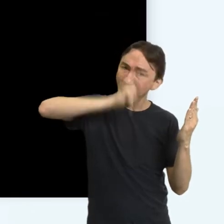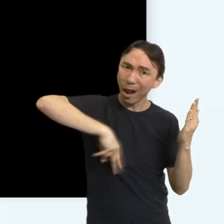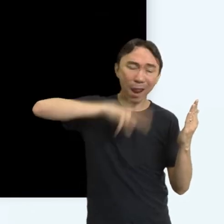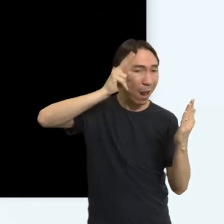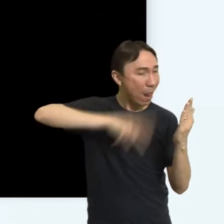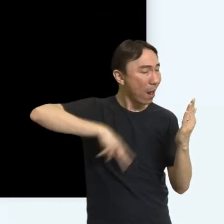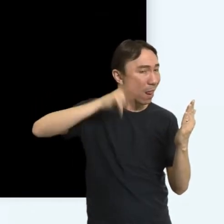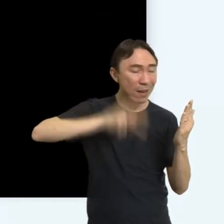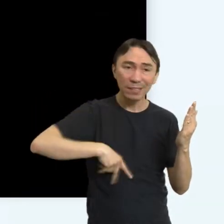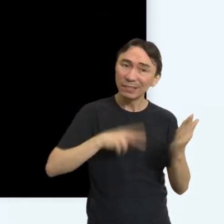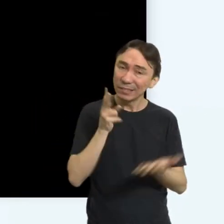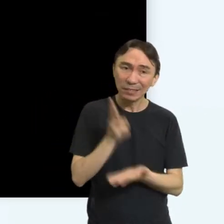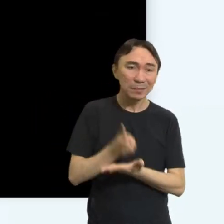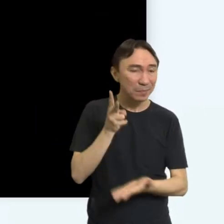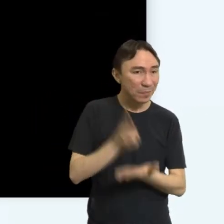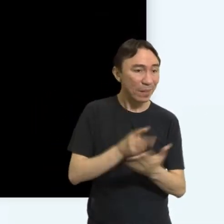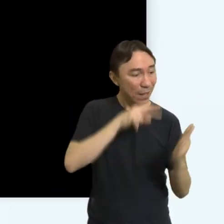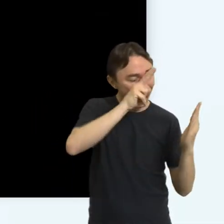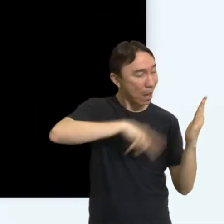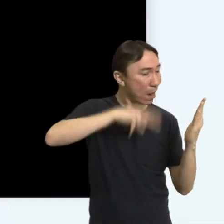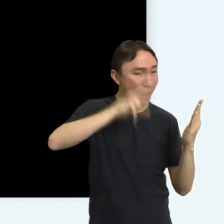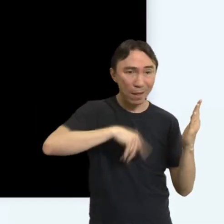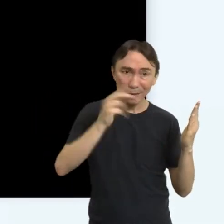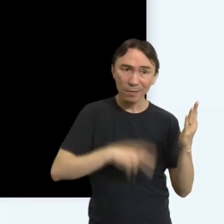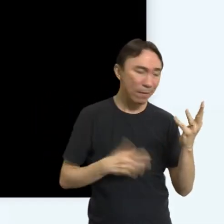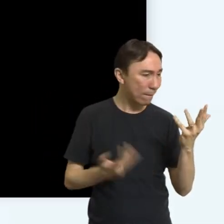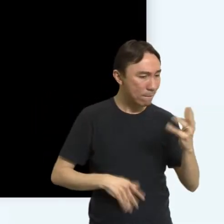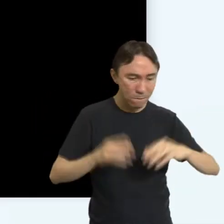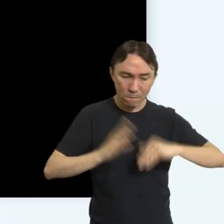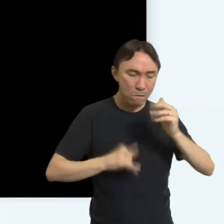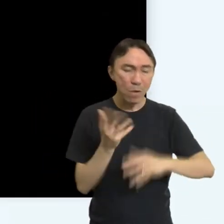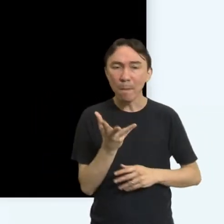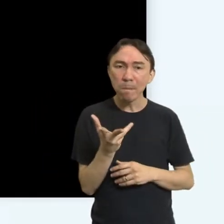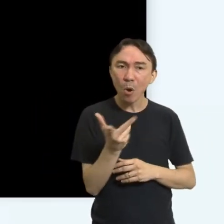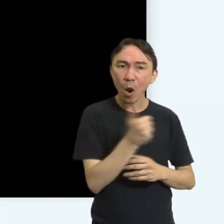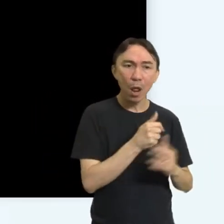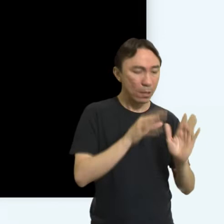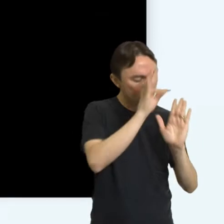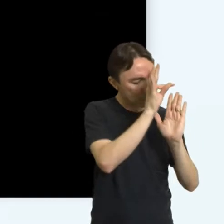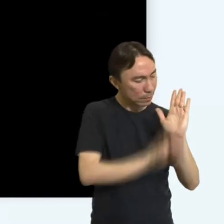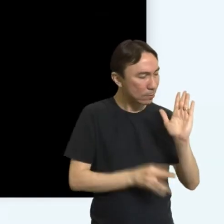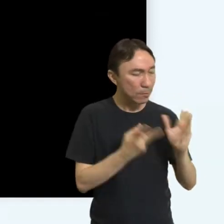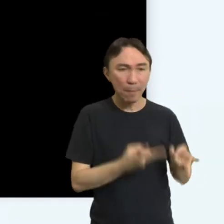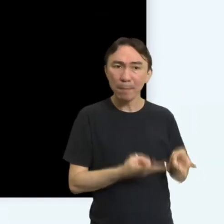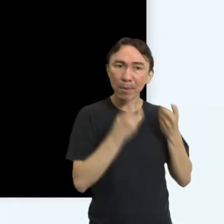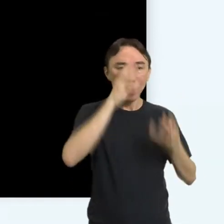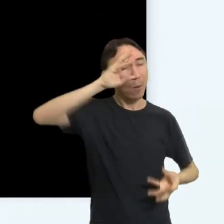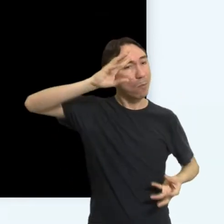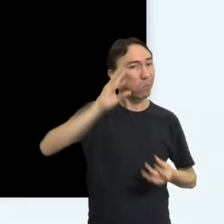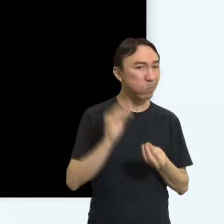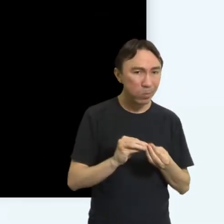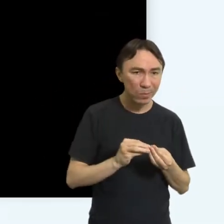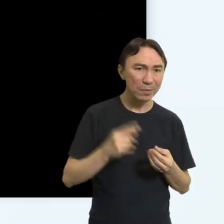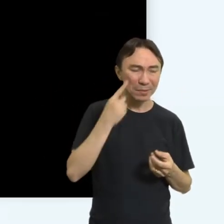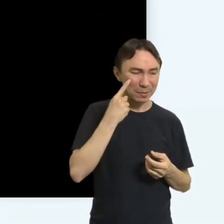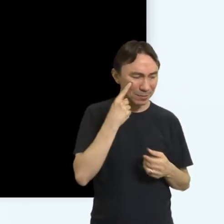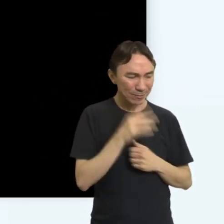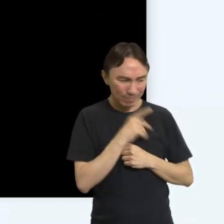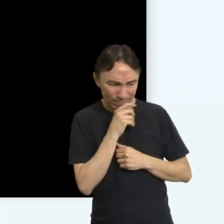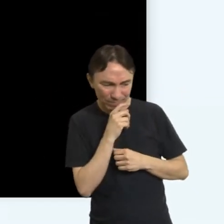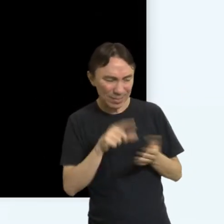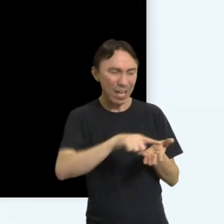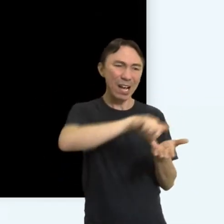ativamente. Ganhar fluência na leitura, aprender a interpretar um texto. Se eu confio demais na minha previsão e